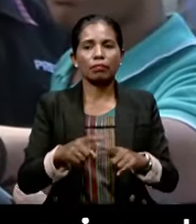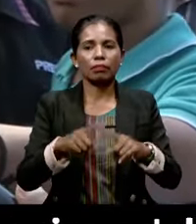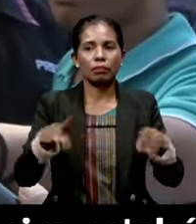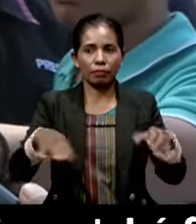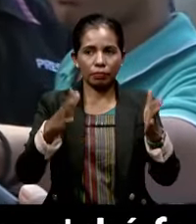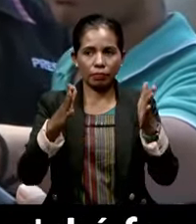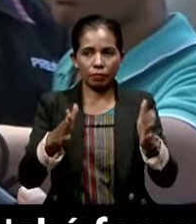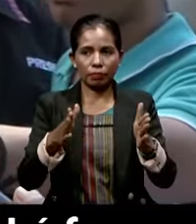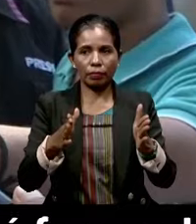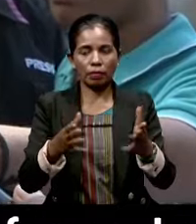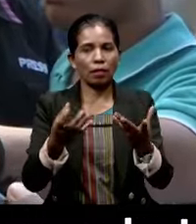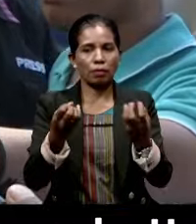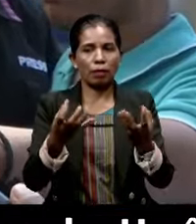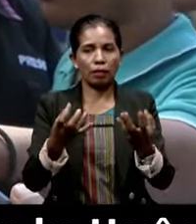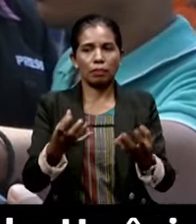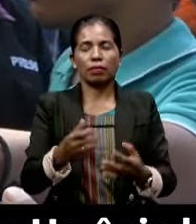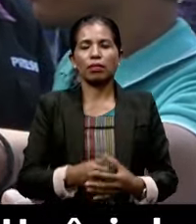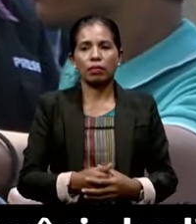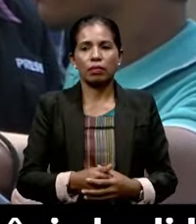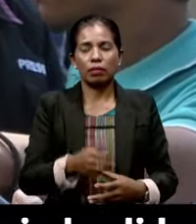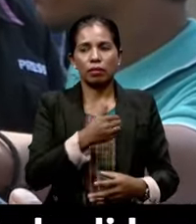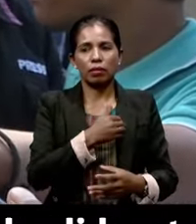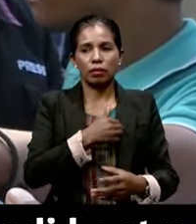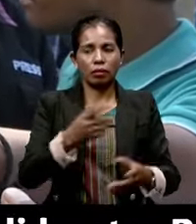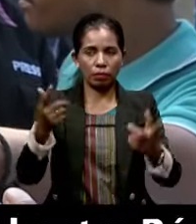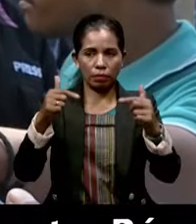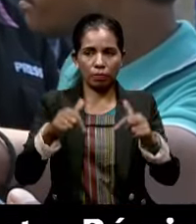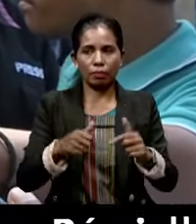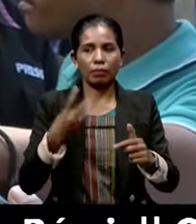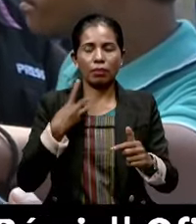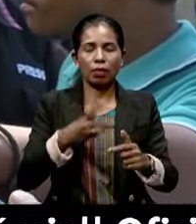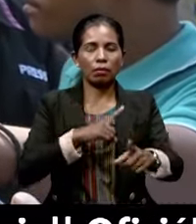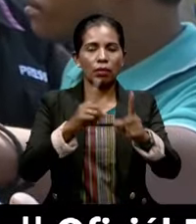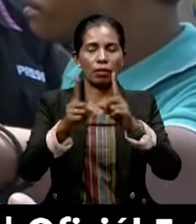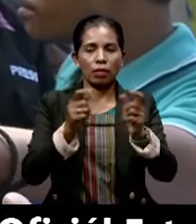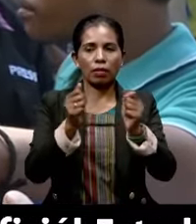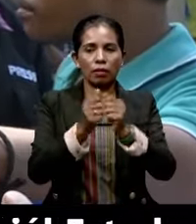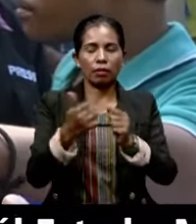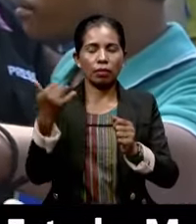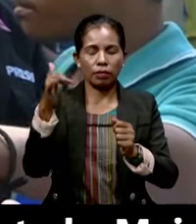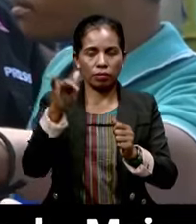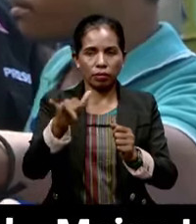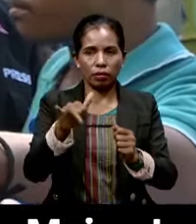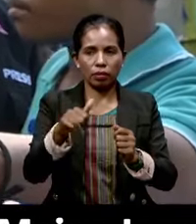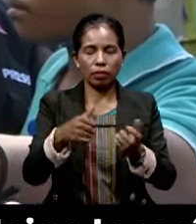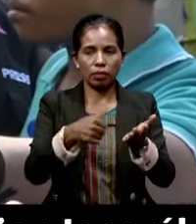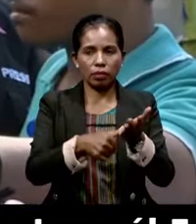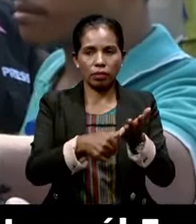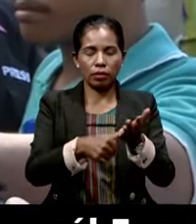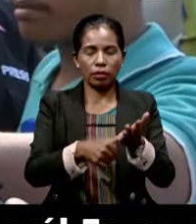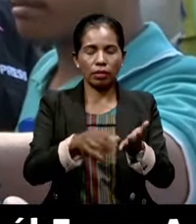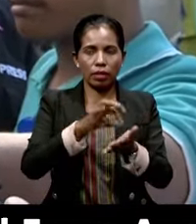funcionaris lubukida maka besidak mai. Depois ami confirma ba sirenia be fingerprint ho sirenia